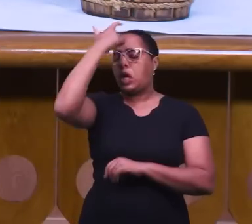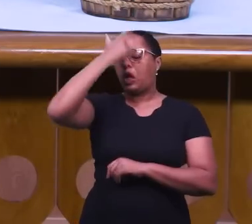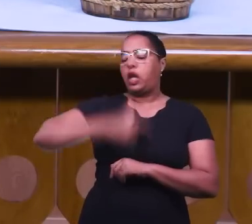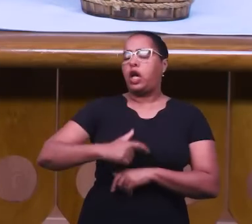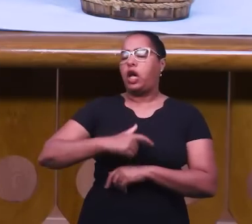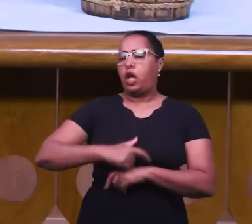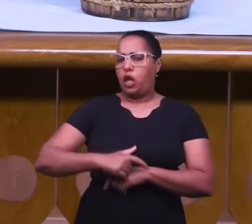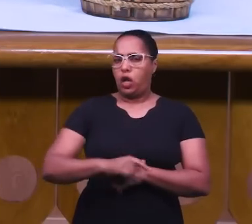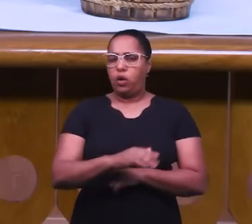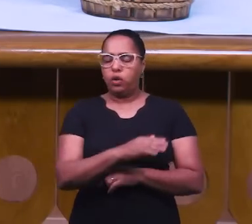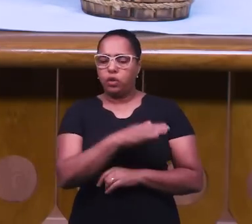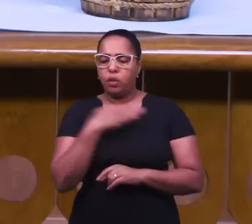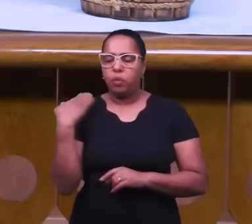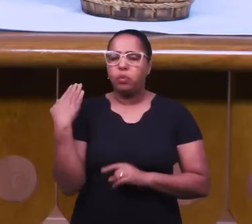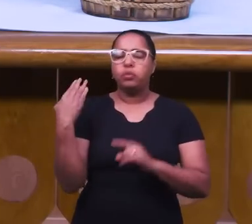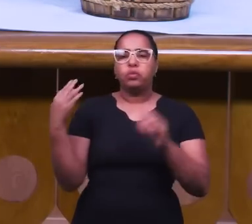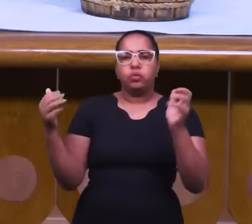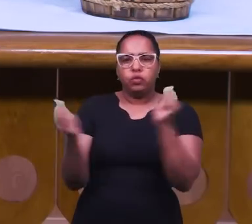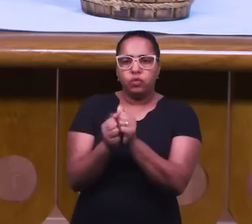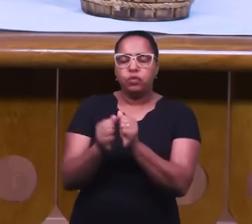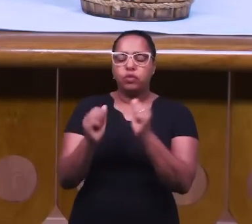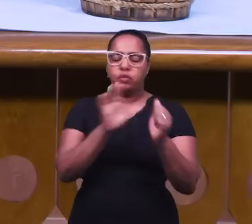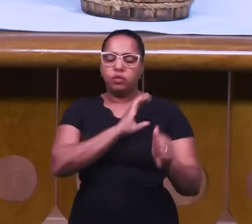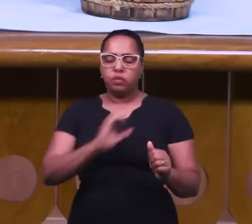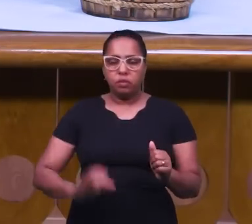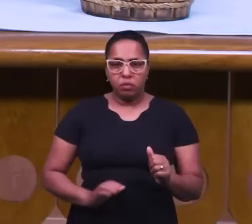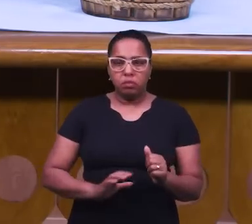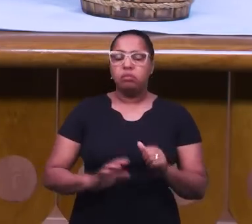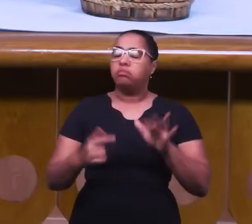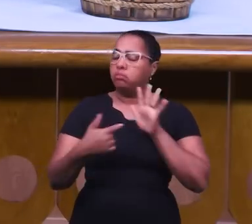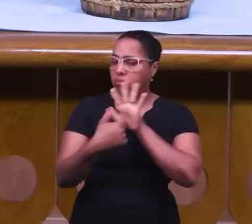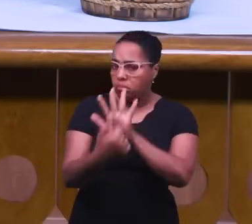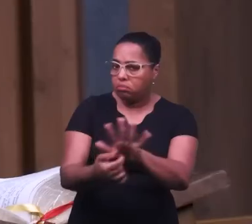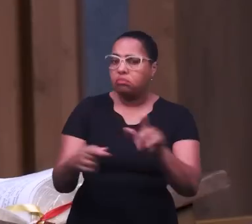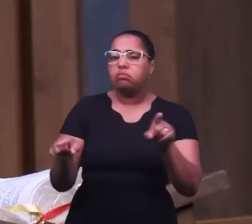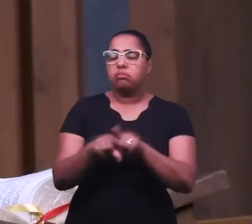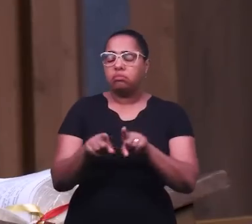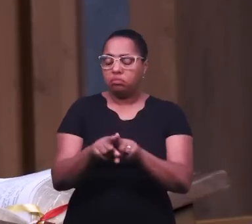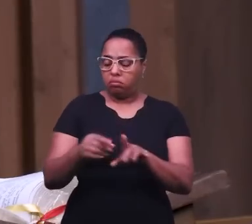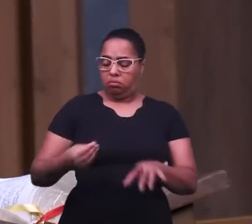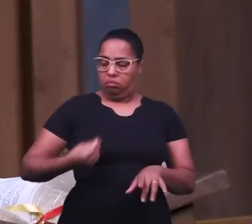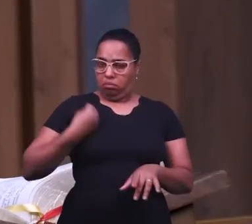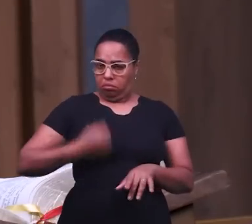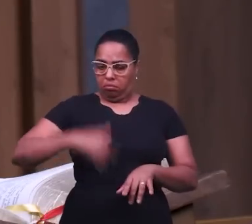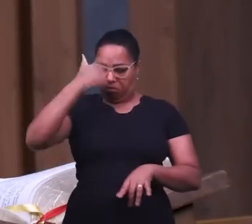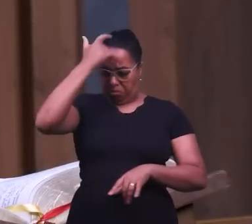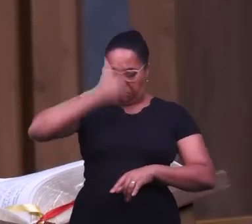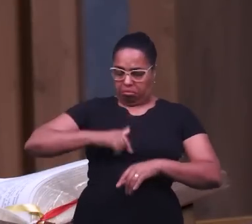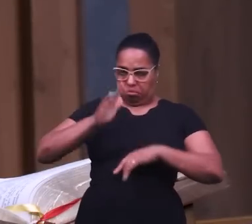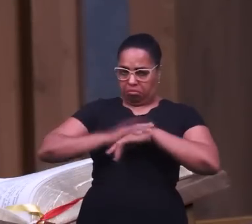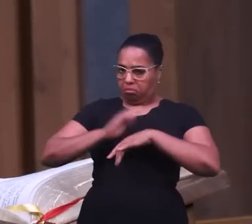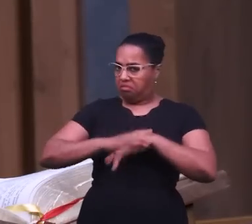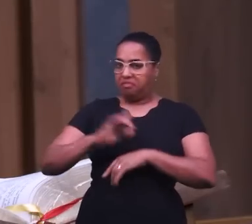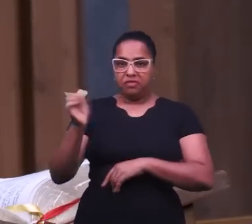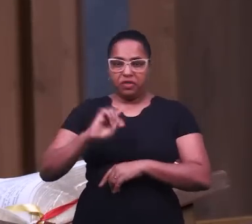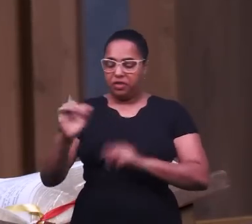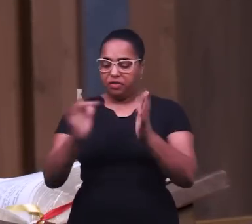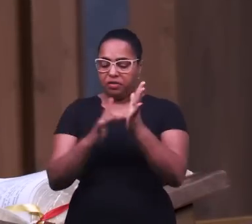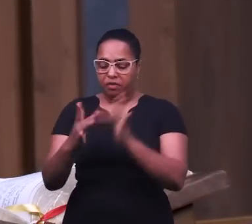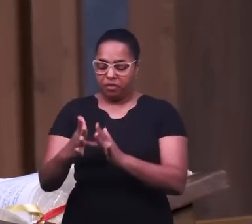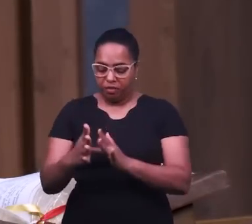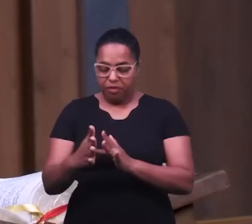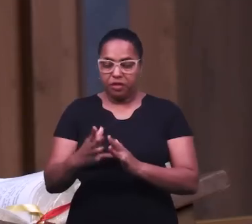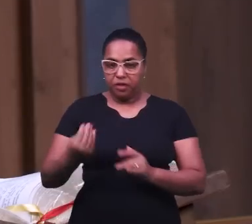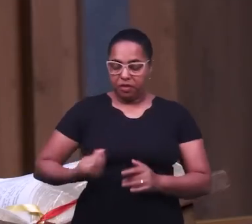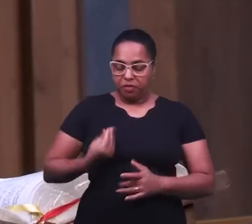eu já estou crucificado com Cristo. E ele disse mais: e vivo não mais eu, mas Cristo vive em